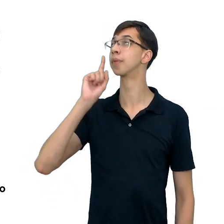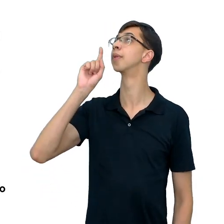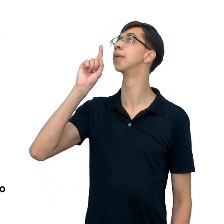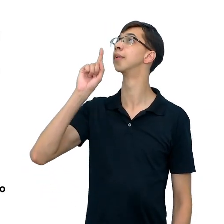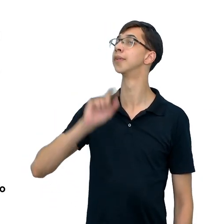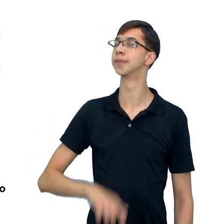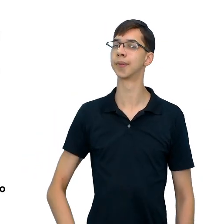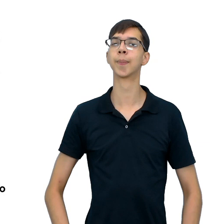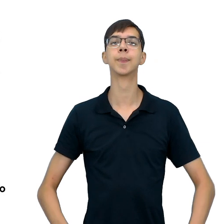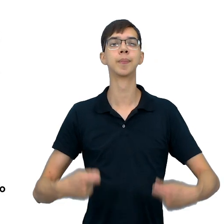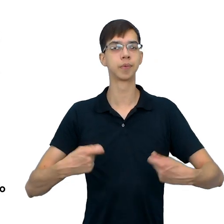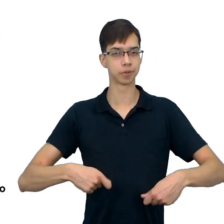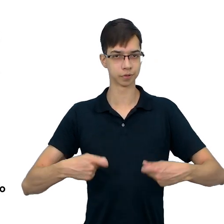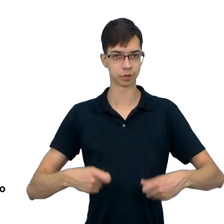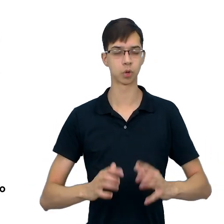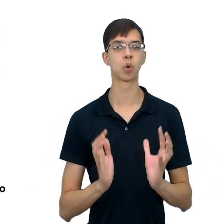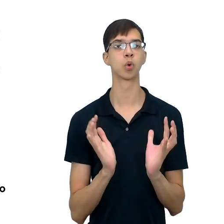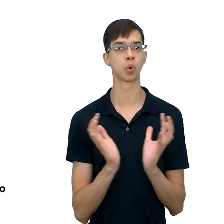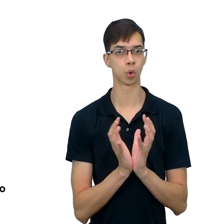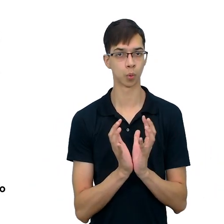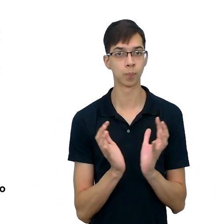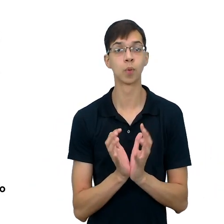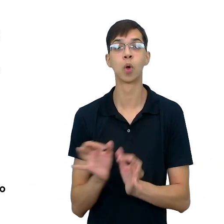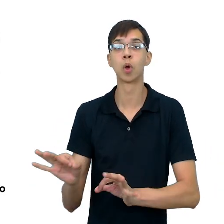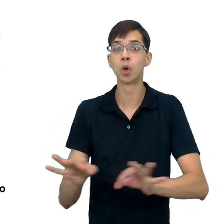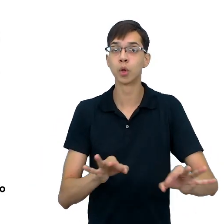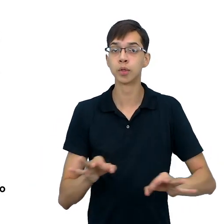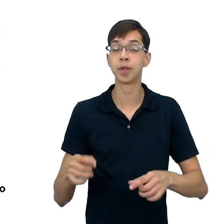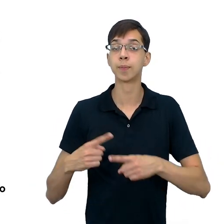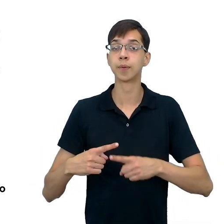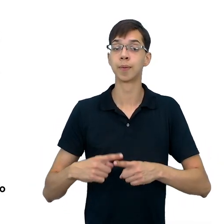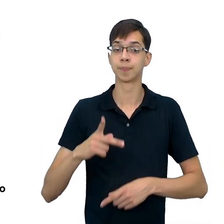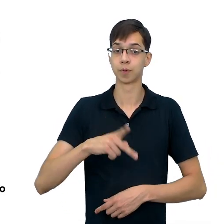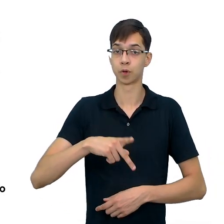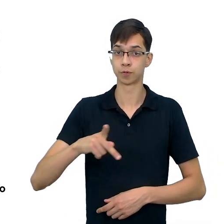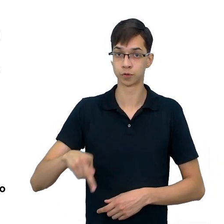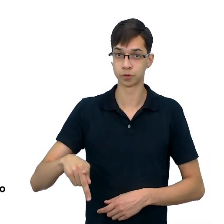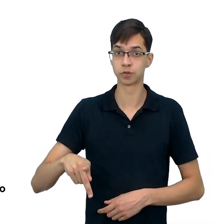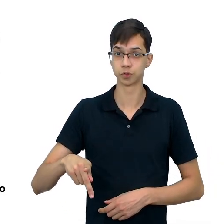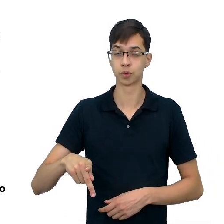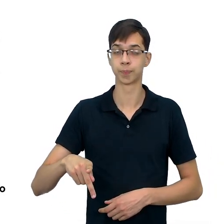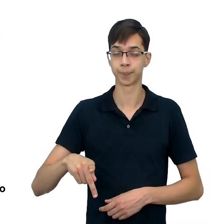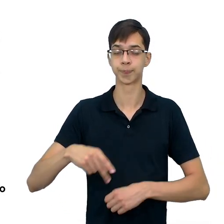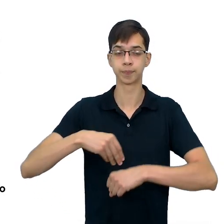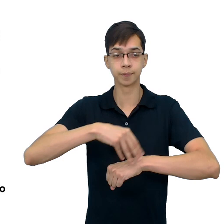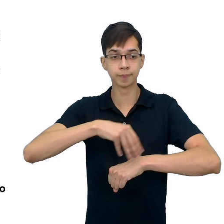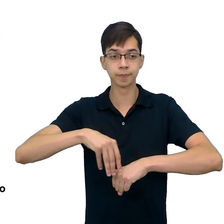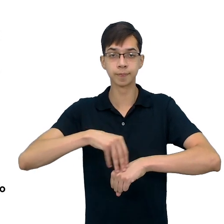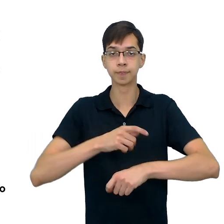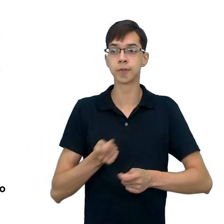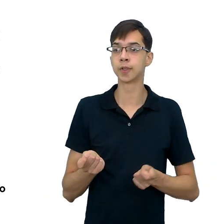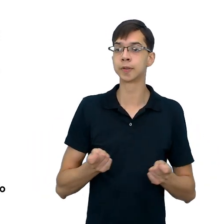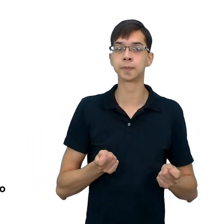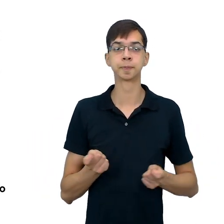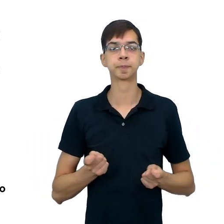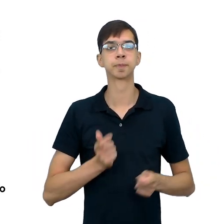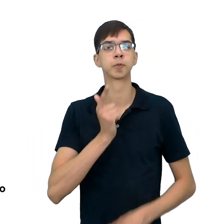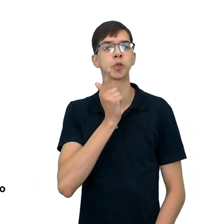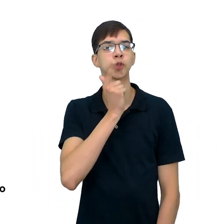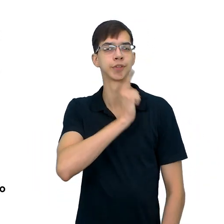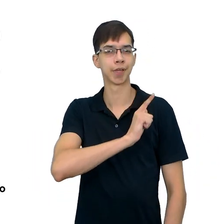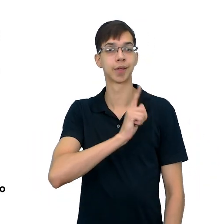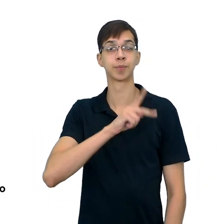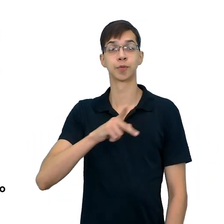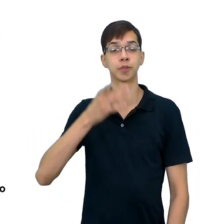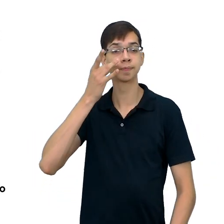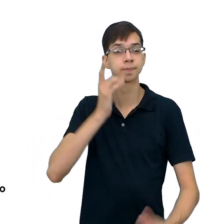né, porque vai permitir que o professor possa fazer a mediação de uma forma mais próxima,